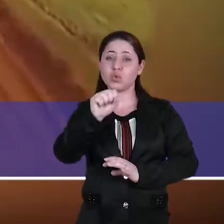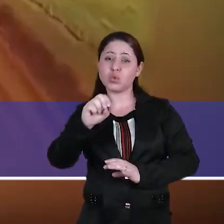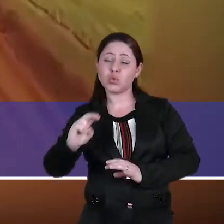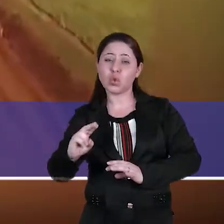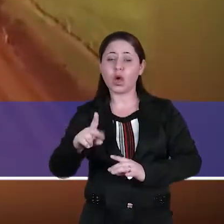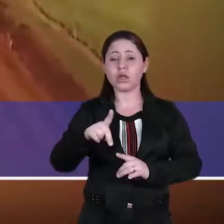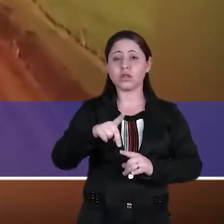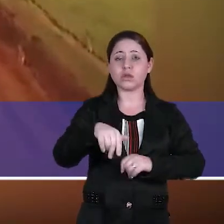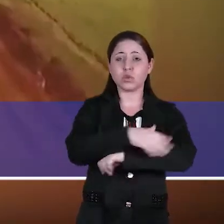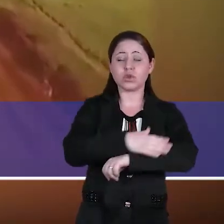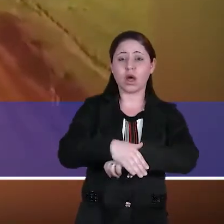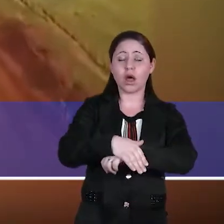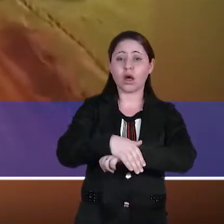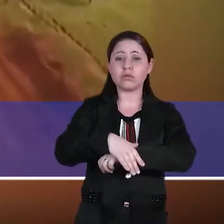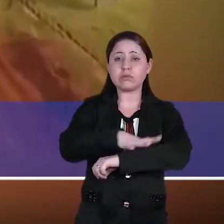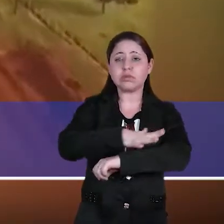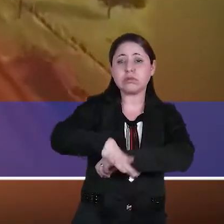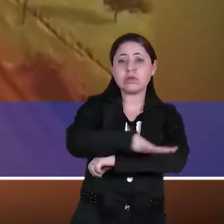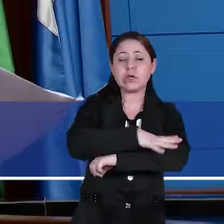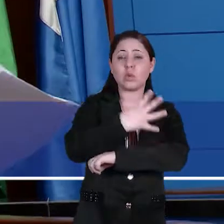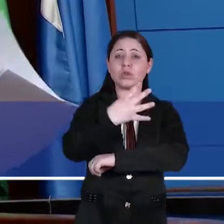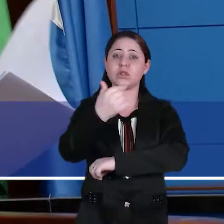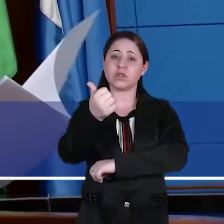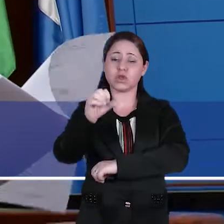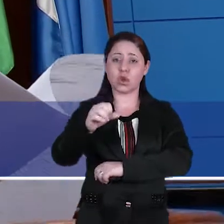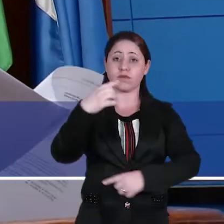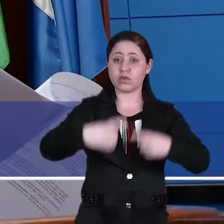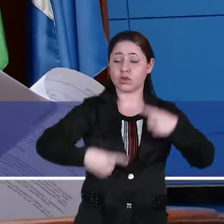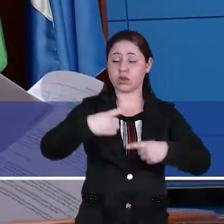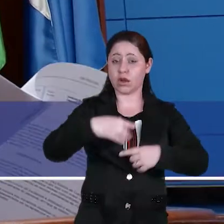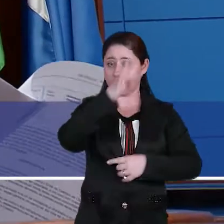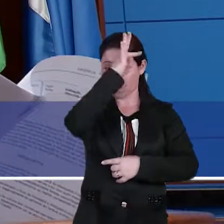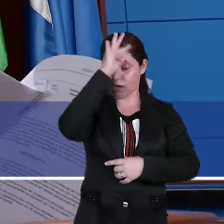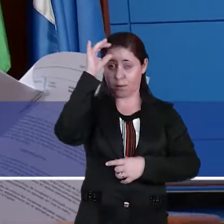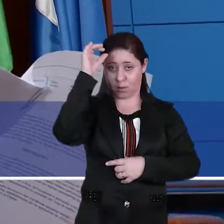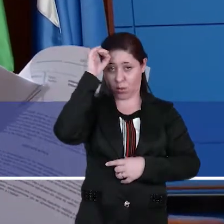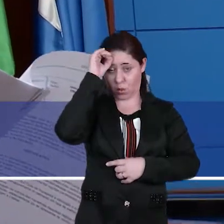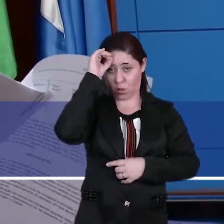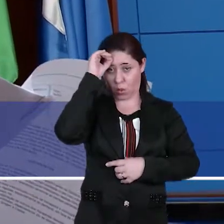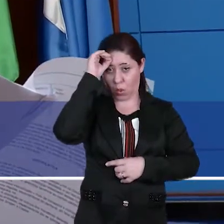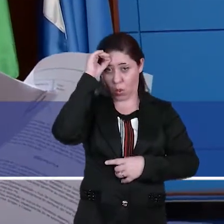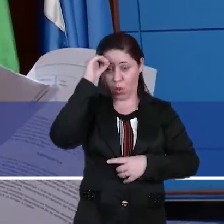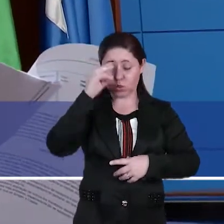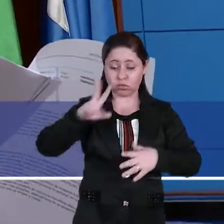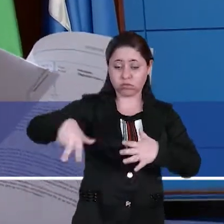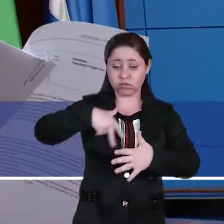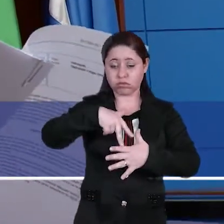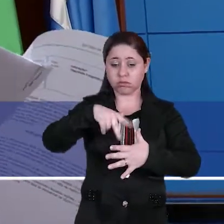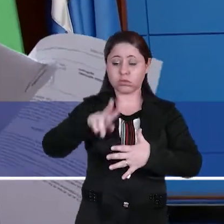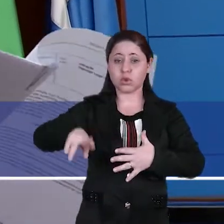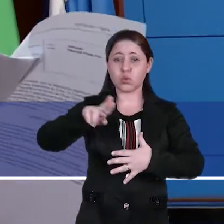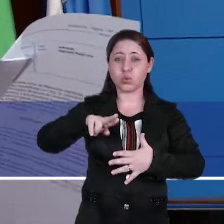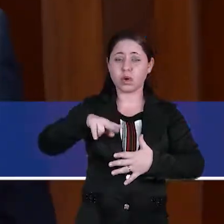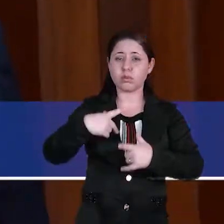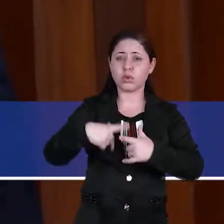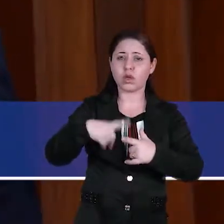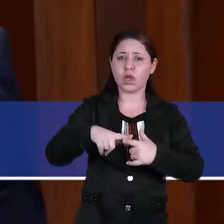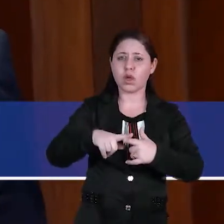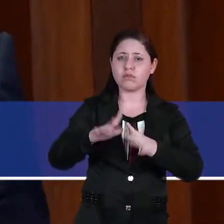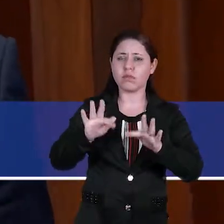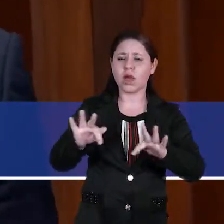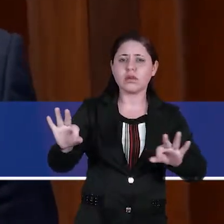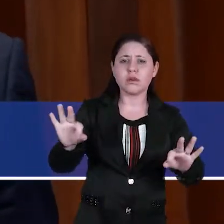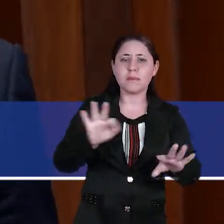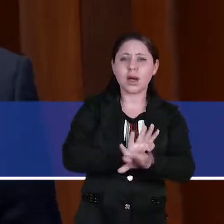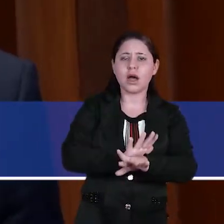estado, obras da BR-419 foram destacadas pelo deputado Felipe Orro, do PSDB, durante o uso da tribuna. Isso porque,